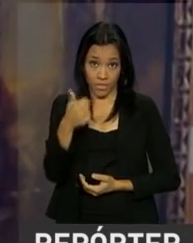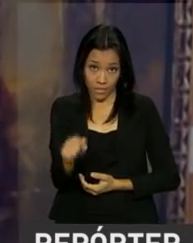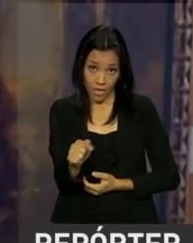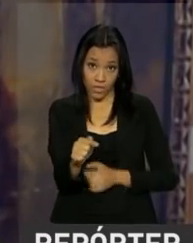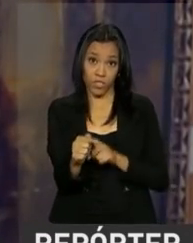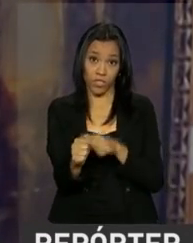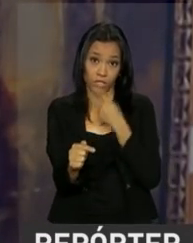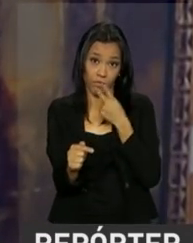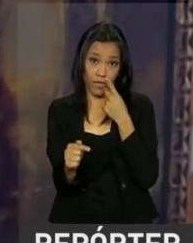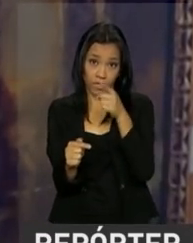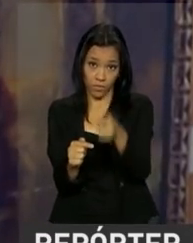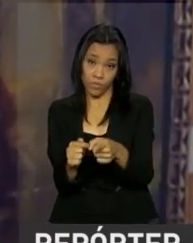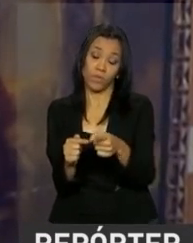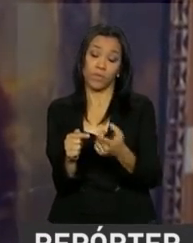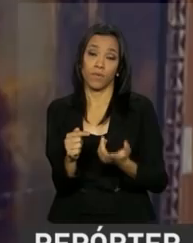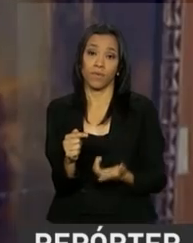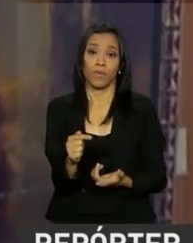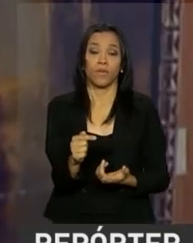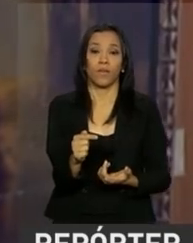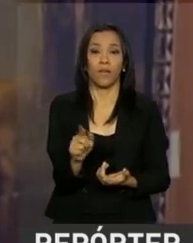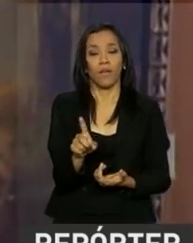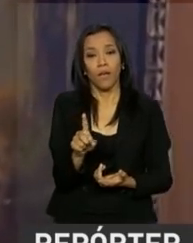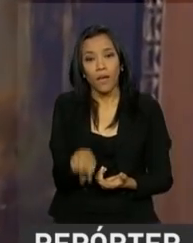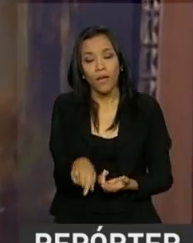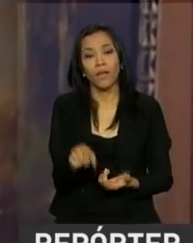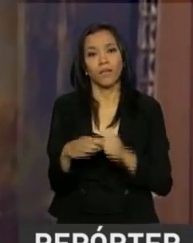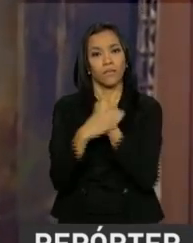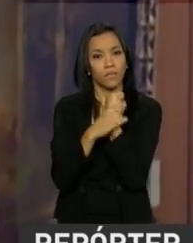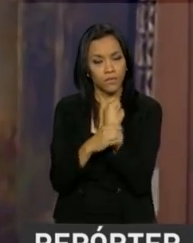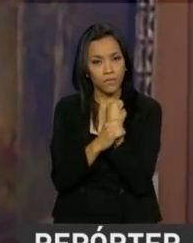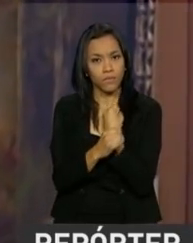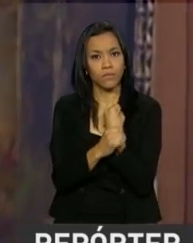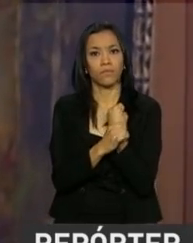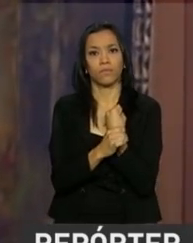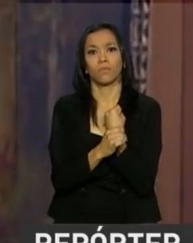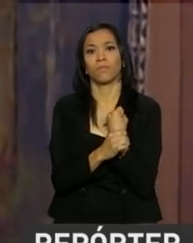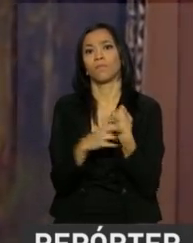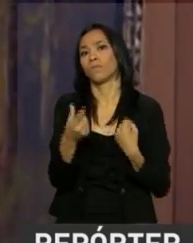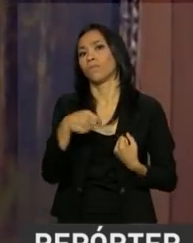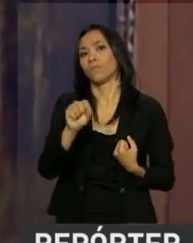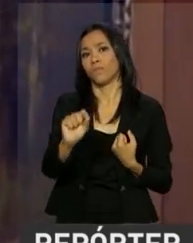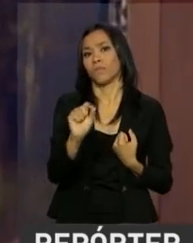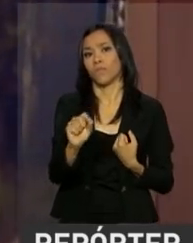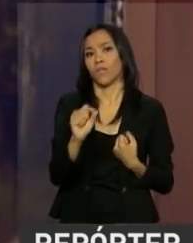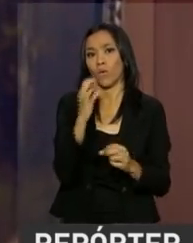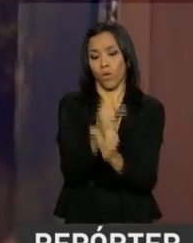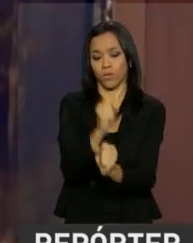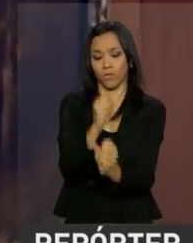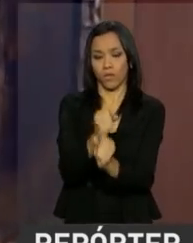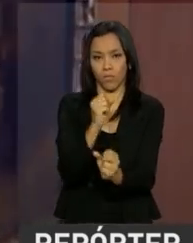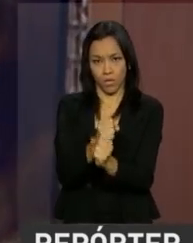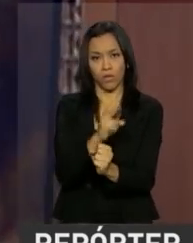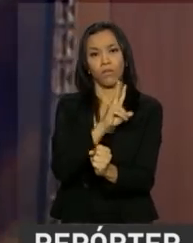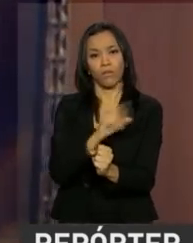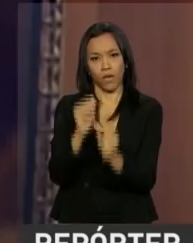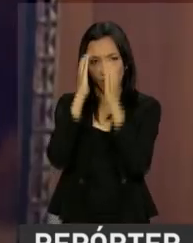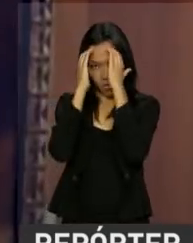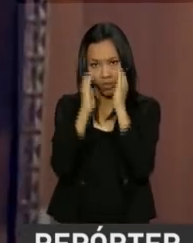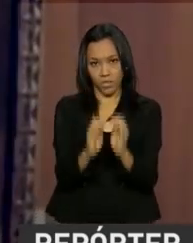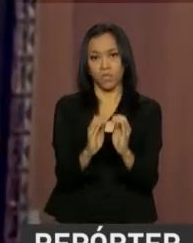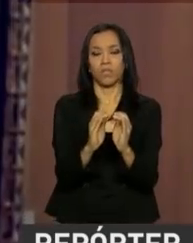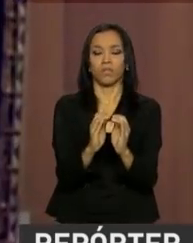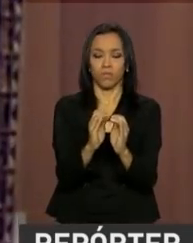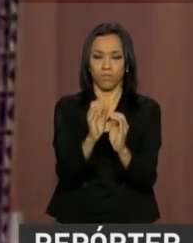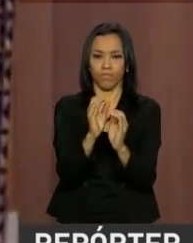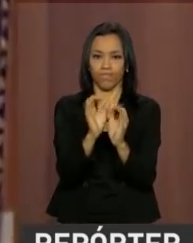é absolutamente seguro de que o orçamento será cumprido e há